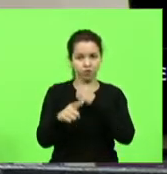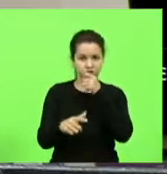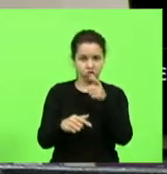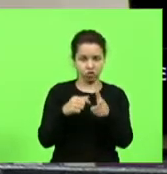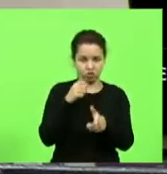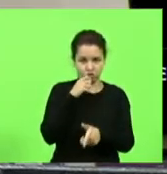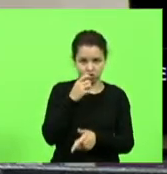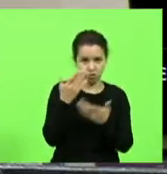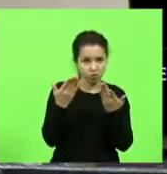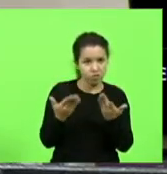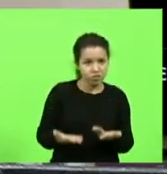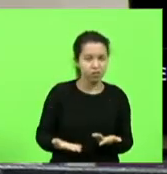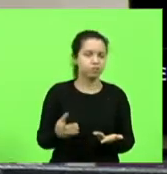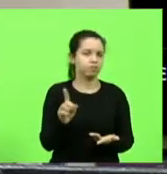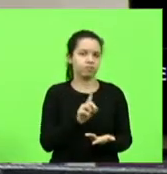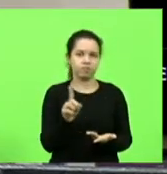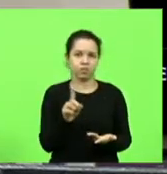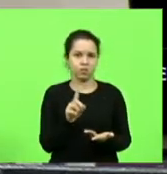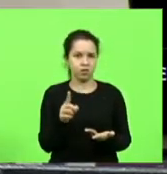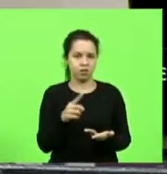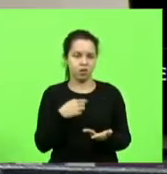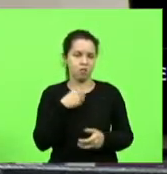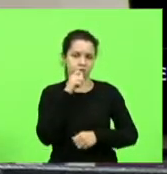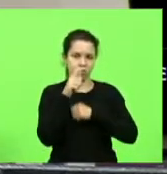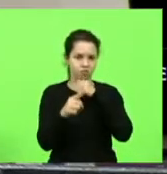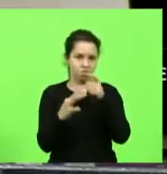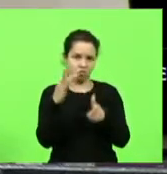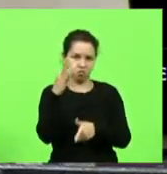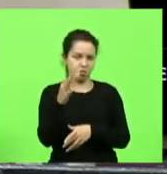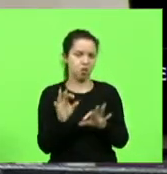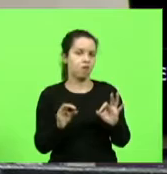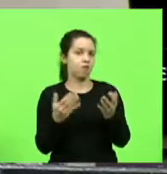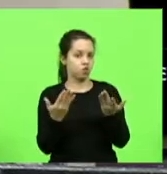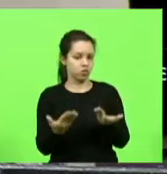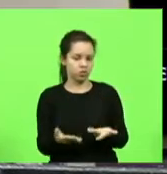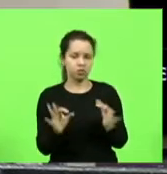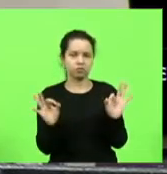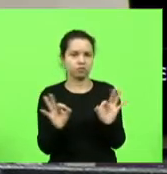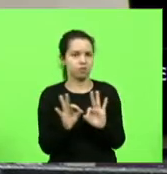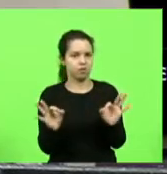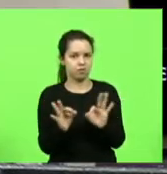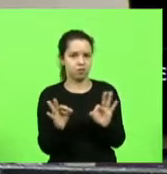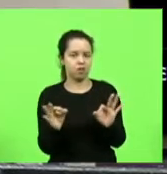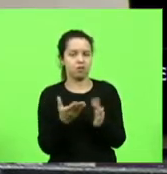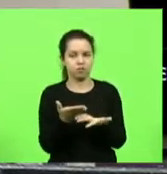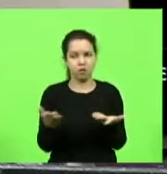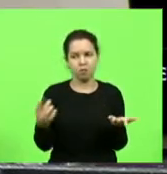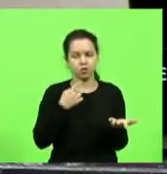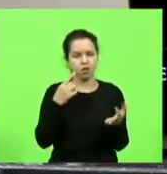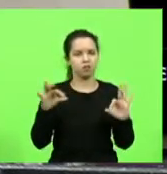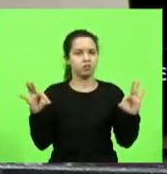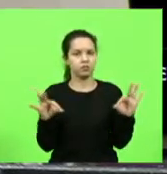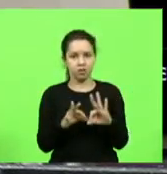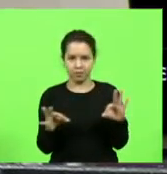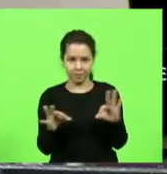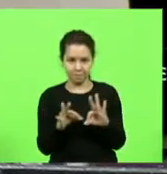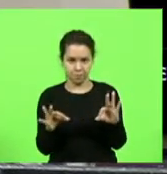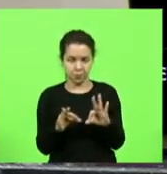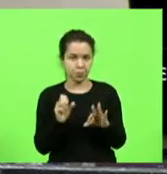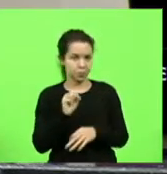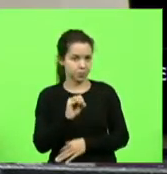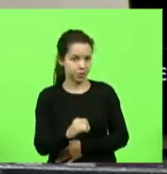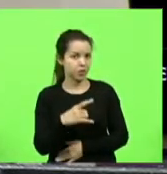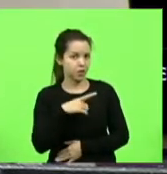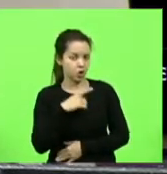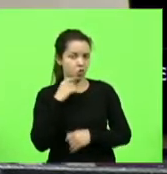não lhe ofenderei, nem a Vossa Excelência e nem aos colegas em nenhum momento. Se houver qualquer